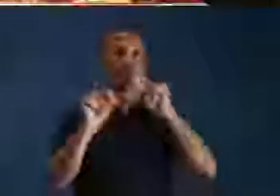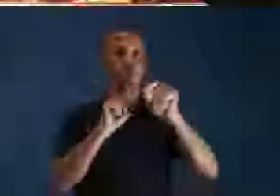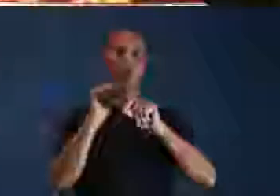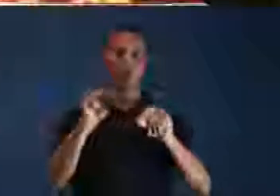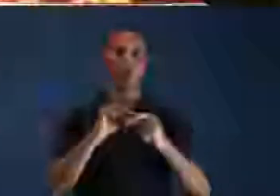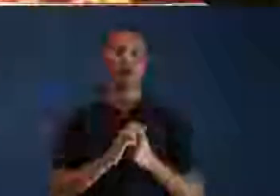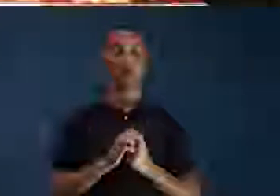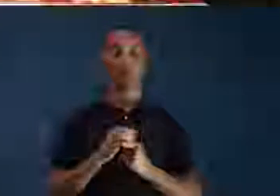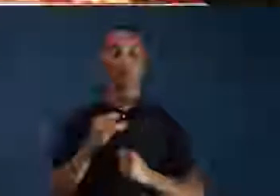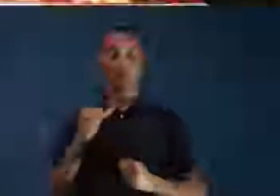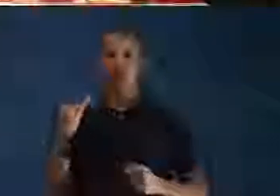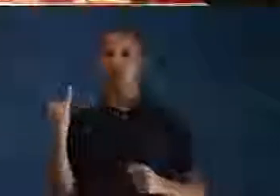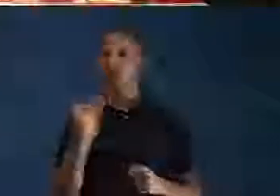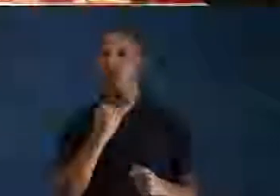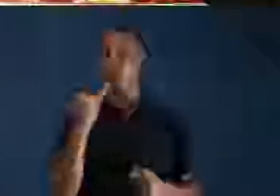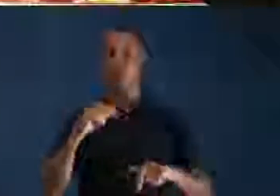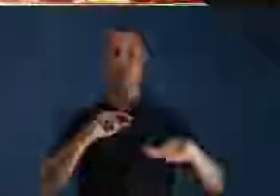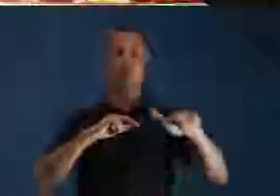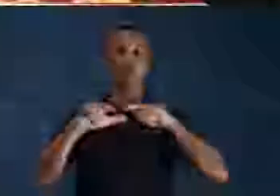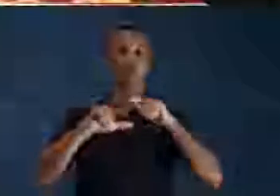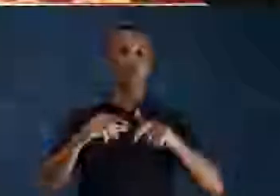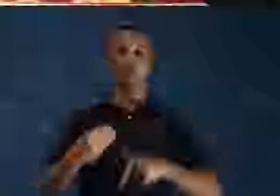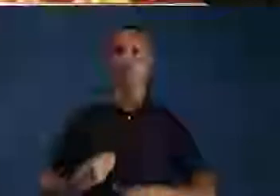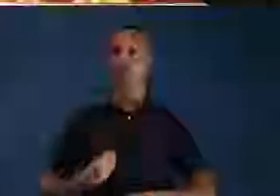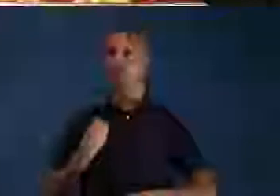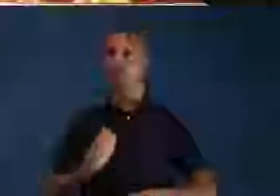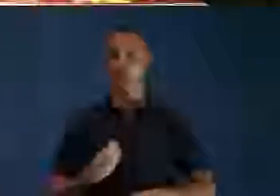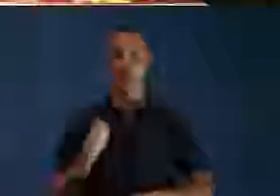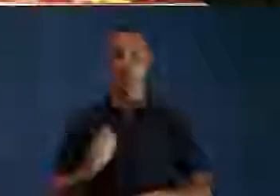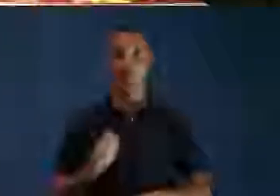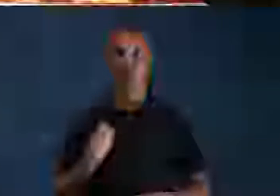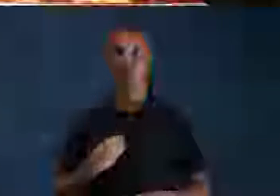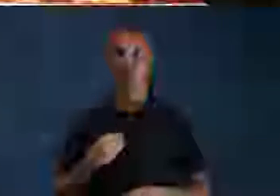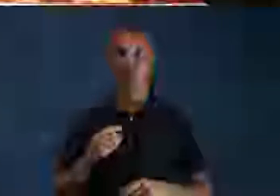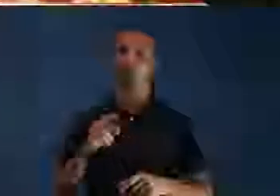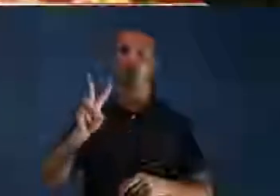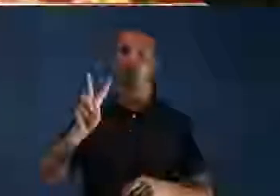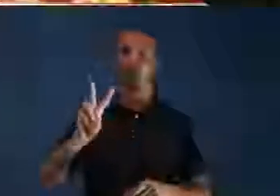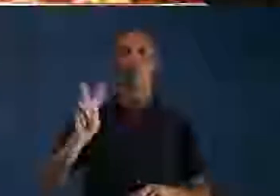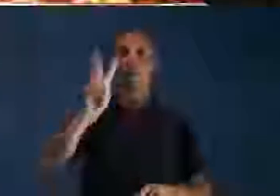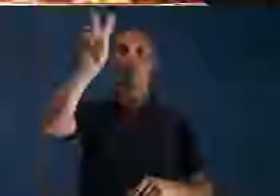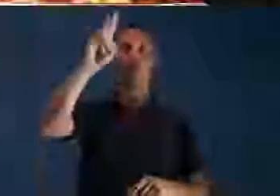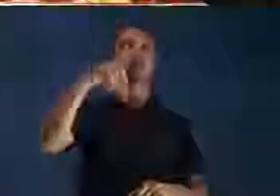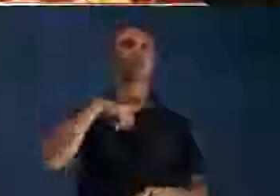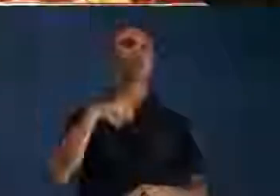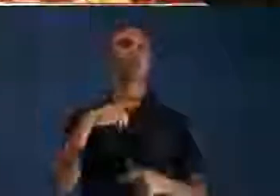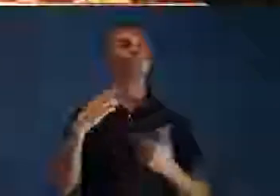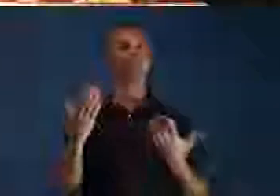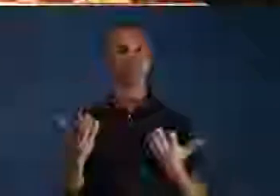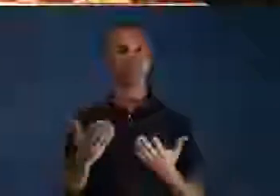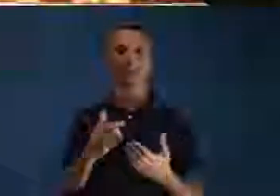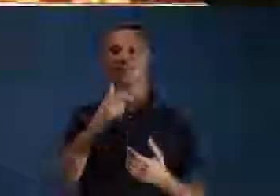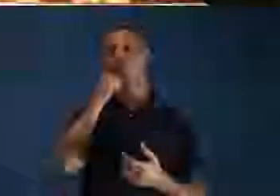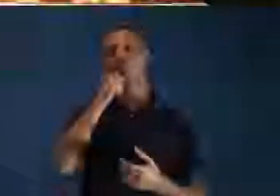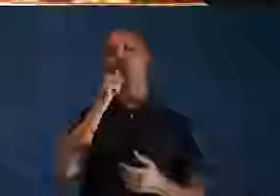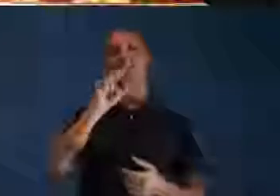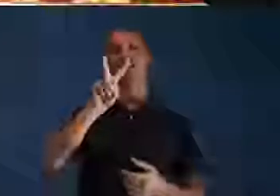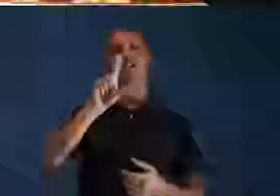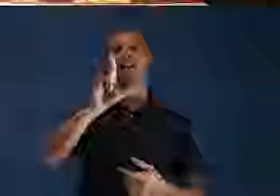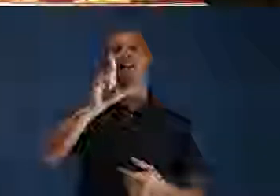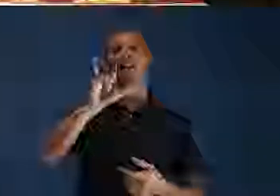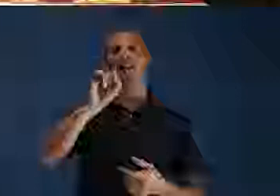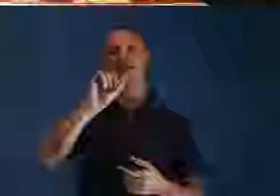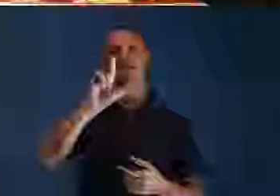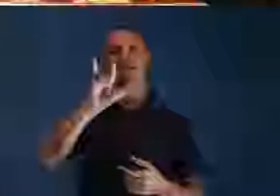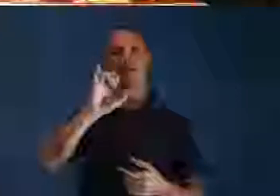o importantíssimo trabalho de preservação, resgate e valorização que Lisli Nascimento